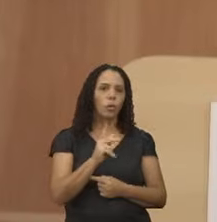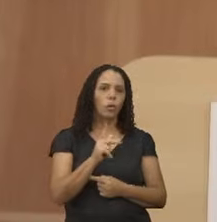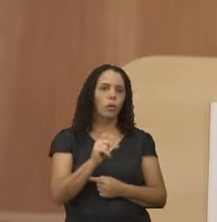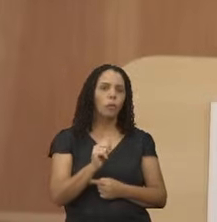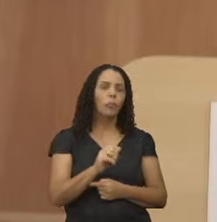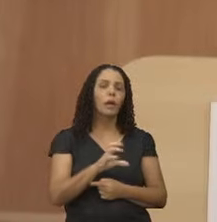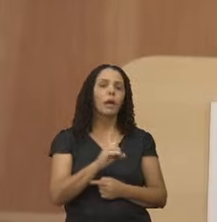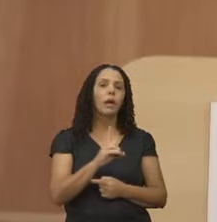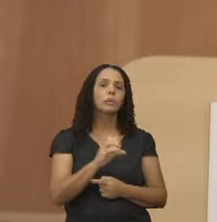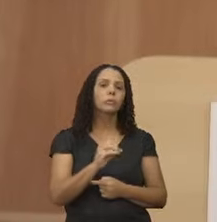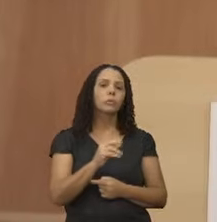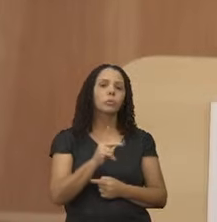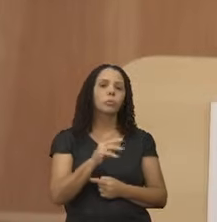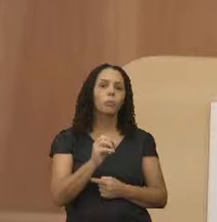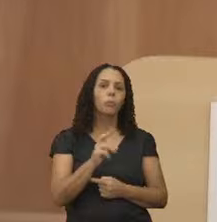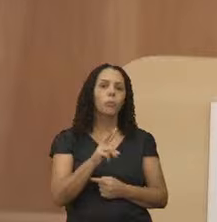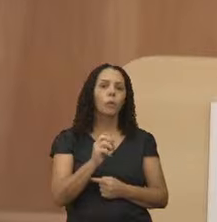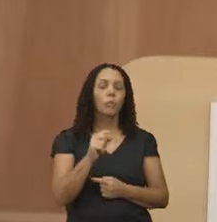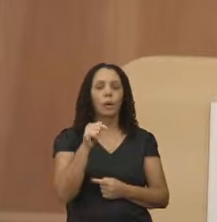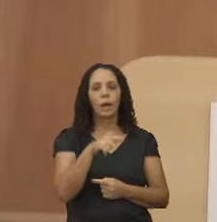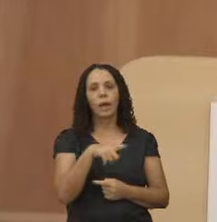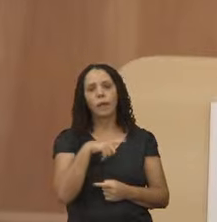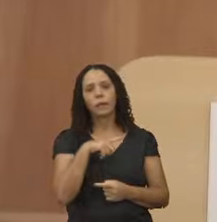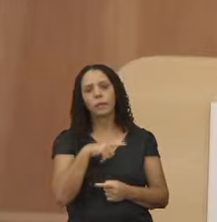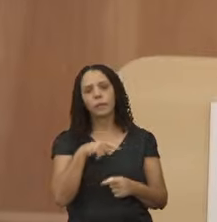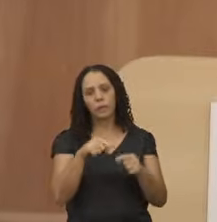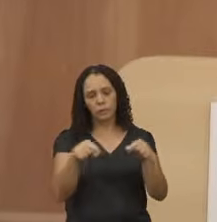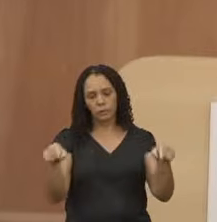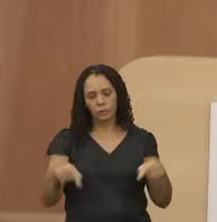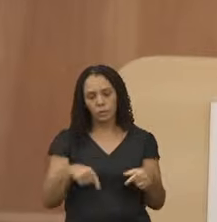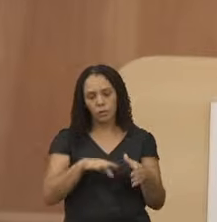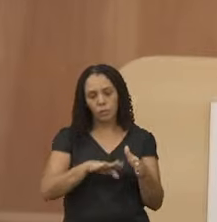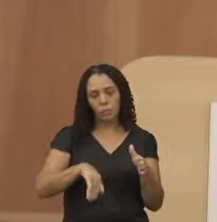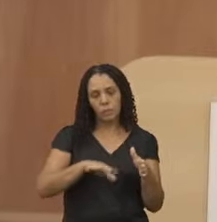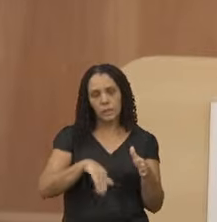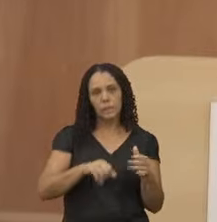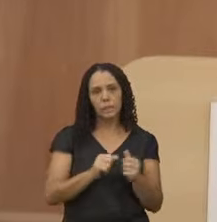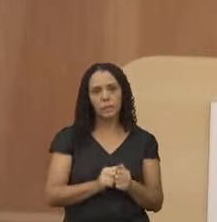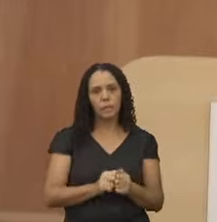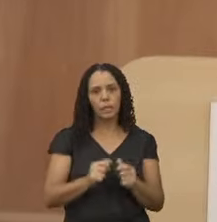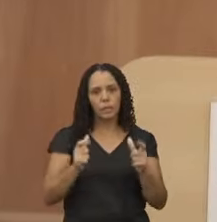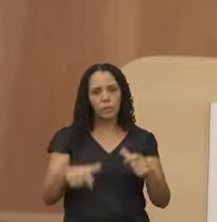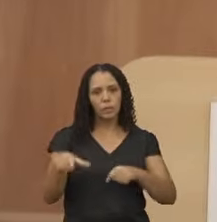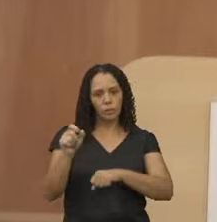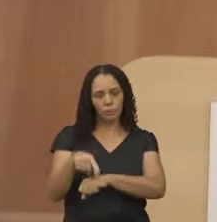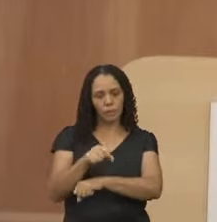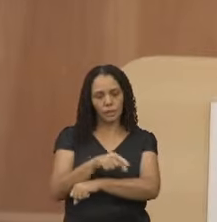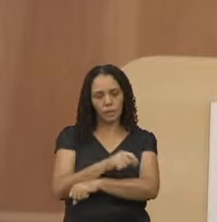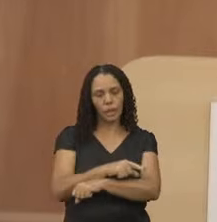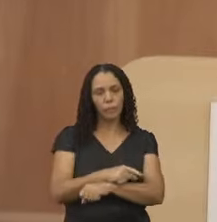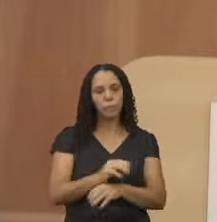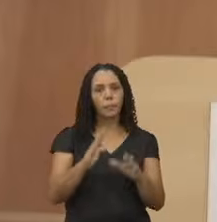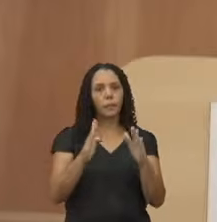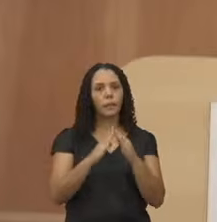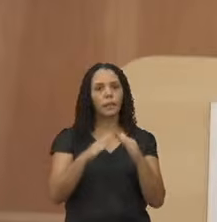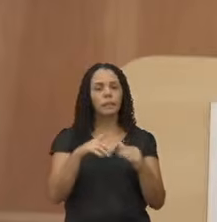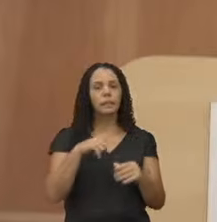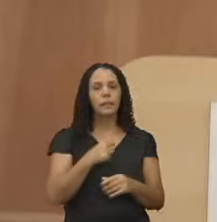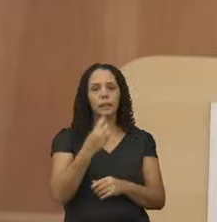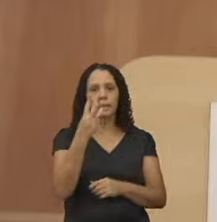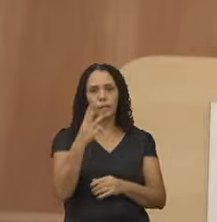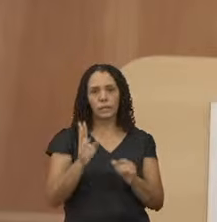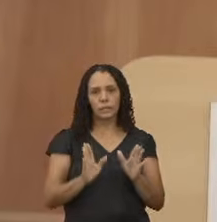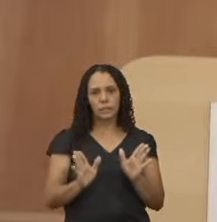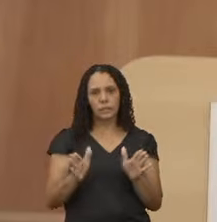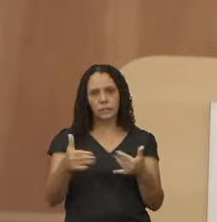com vocês, ele tem piscina, ele tem horta, ele tem 3 quartos, ele tem varanda, e é um empreendimento do Minha